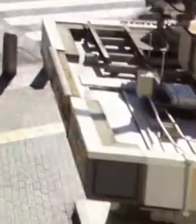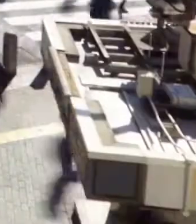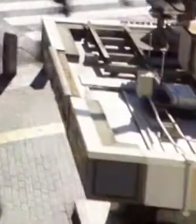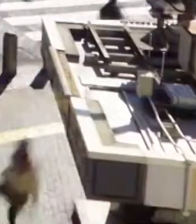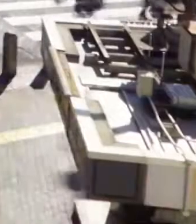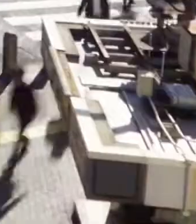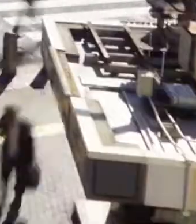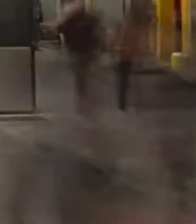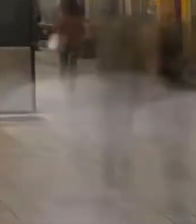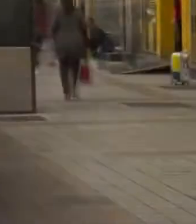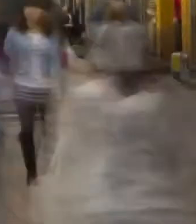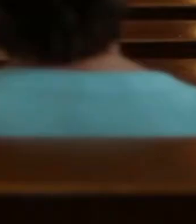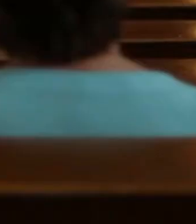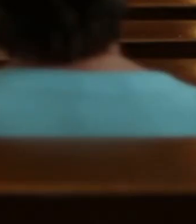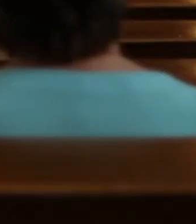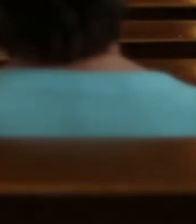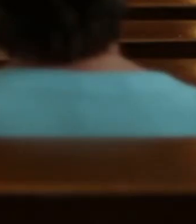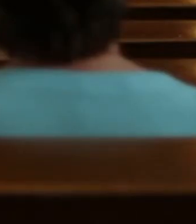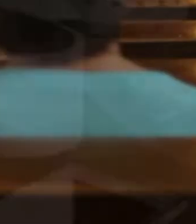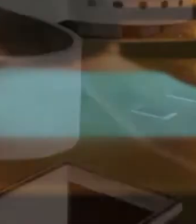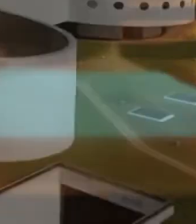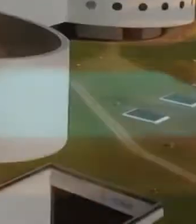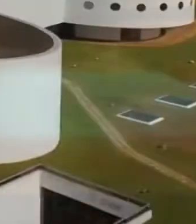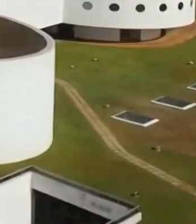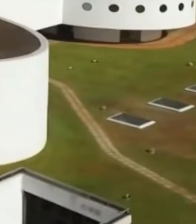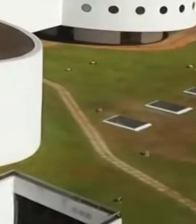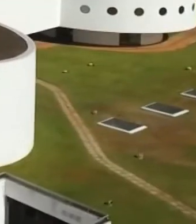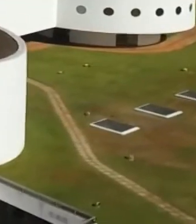direitos de grupos raciais, étnicos ou religiosos.